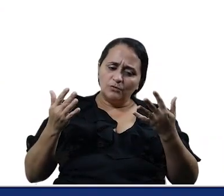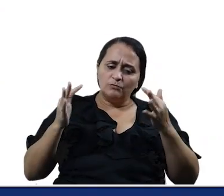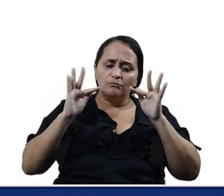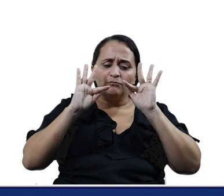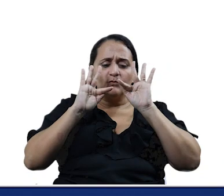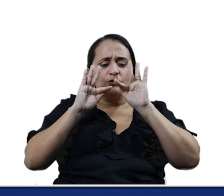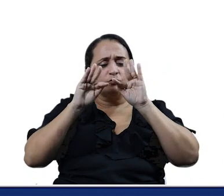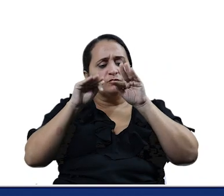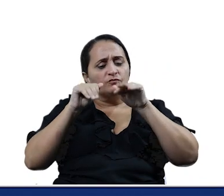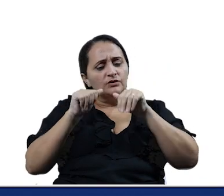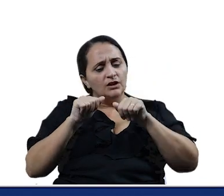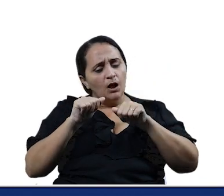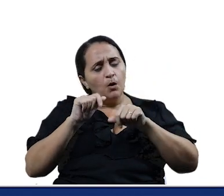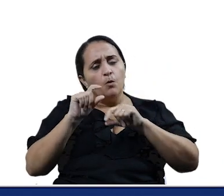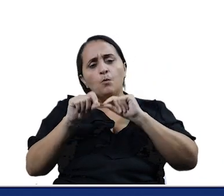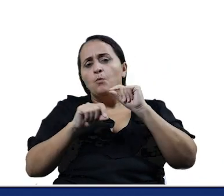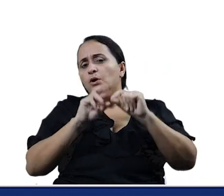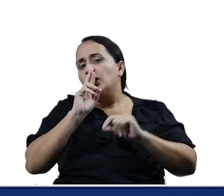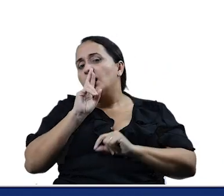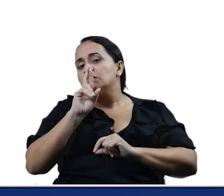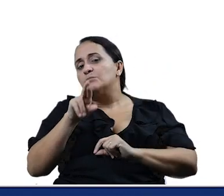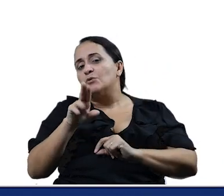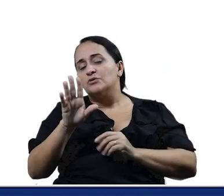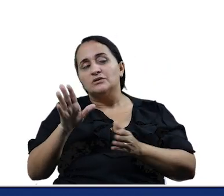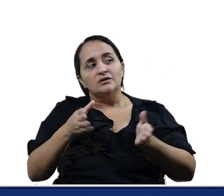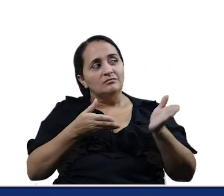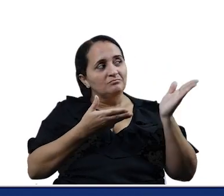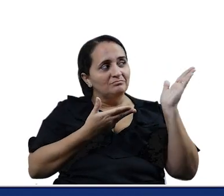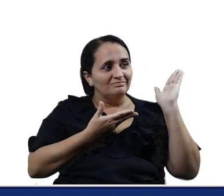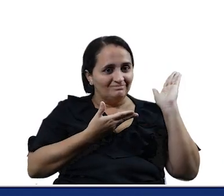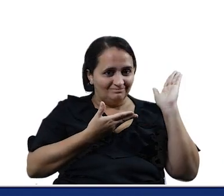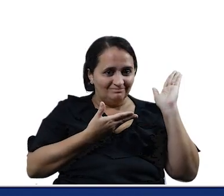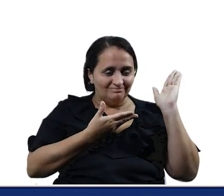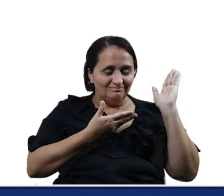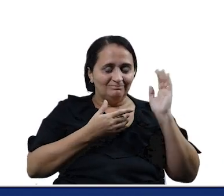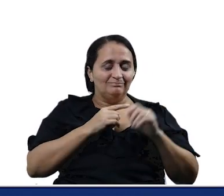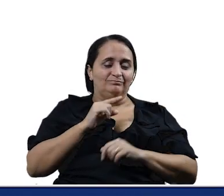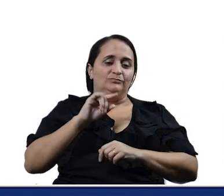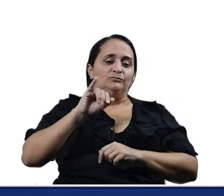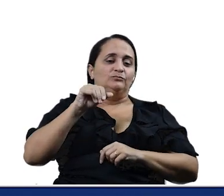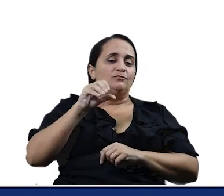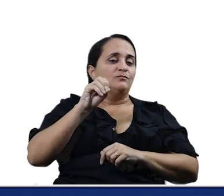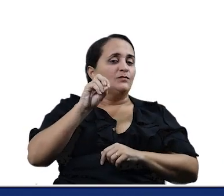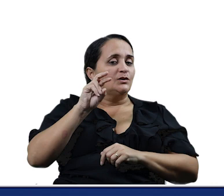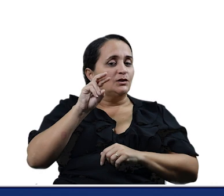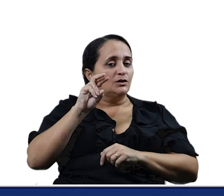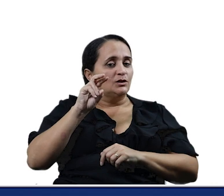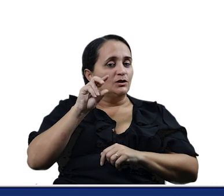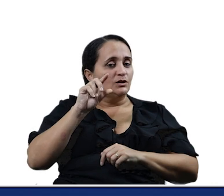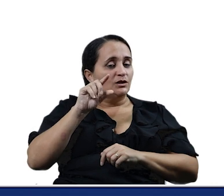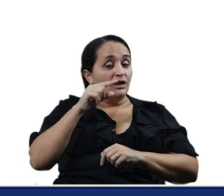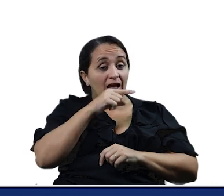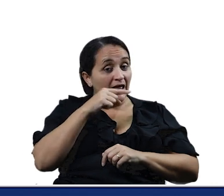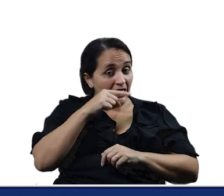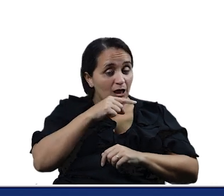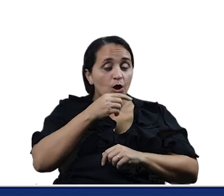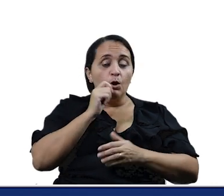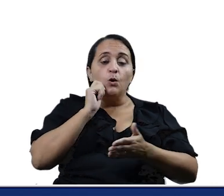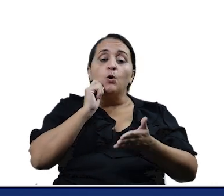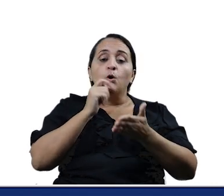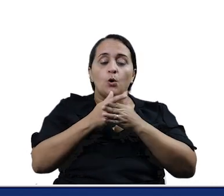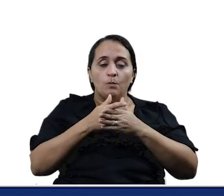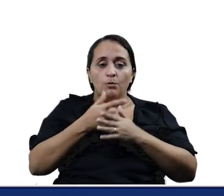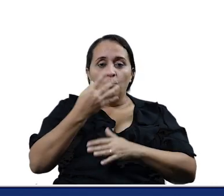ficou: ele comprou 4 chicletes e apenas